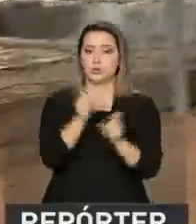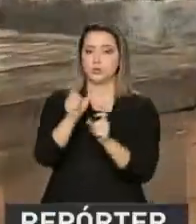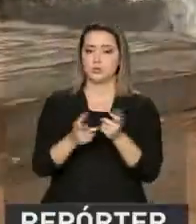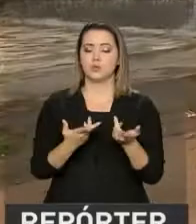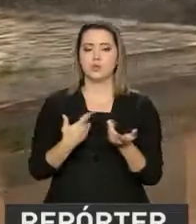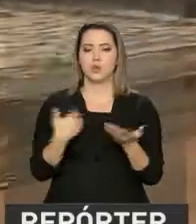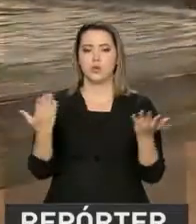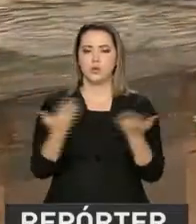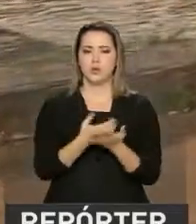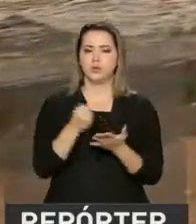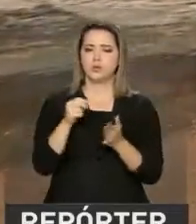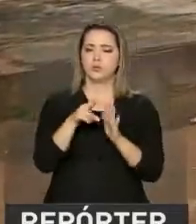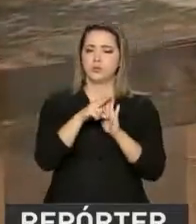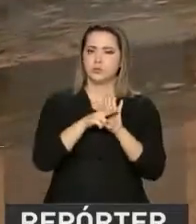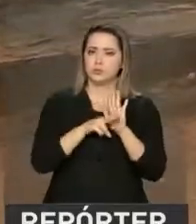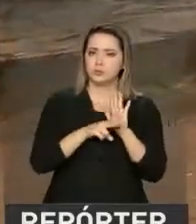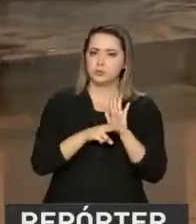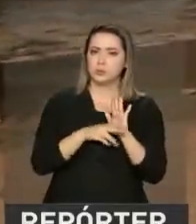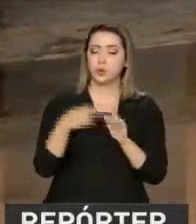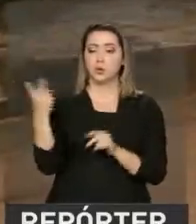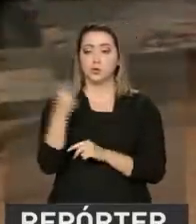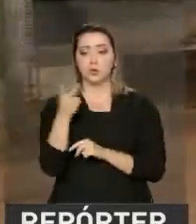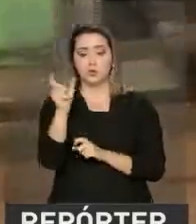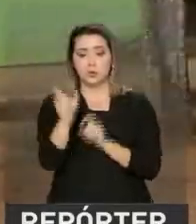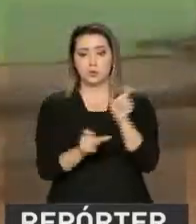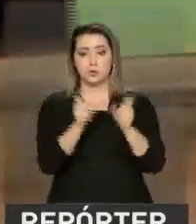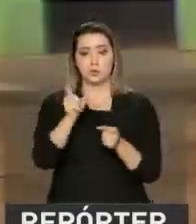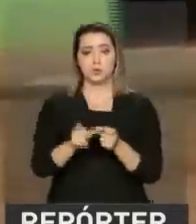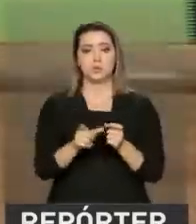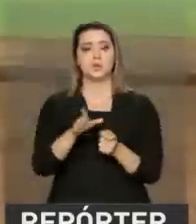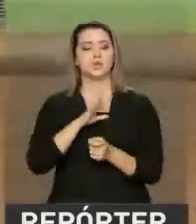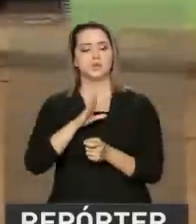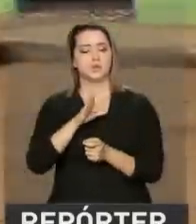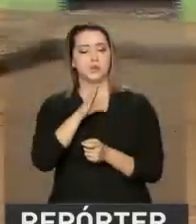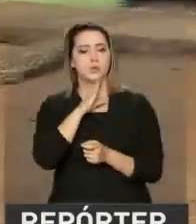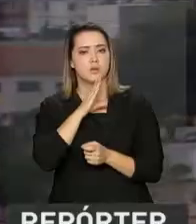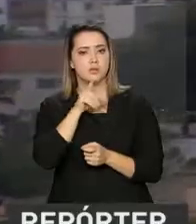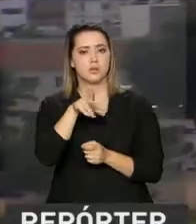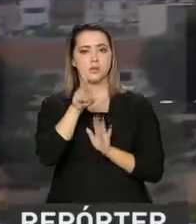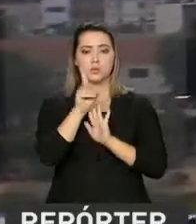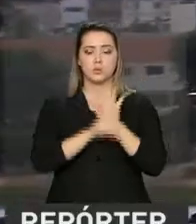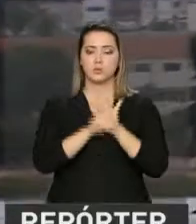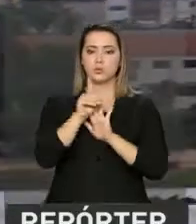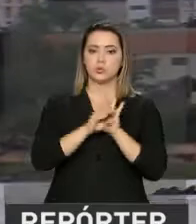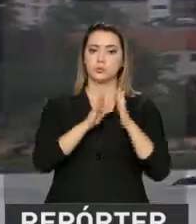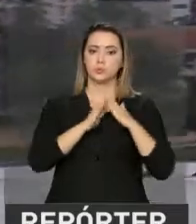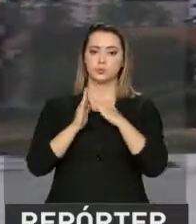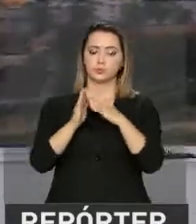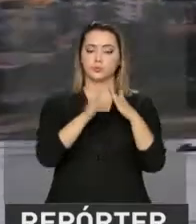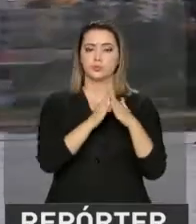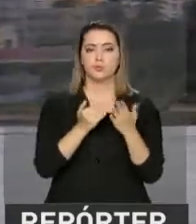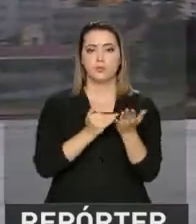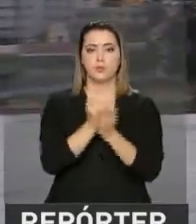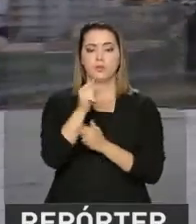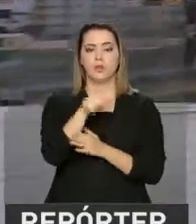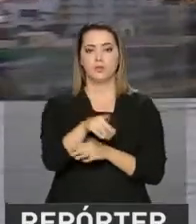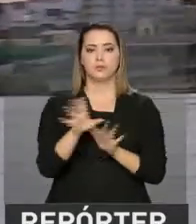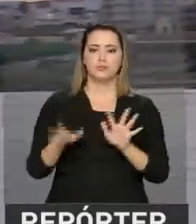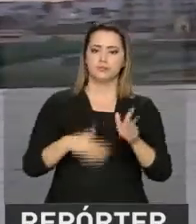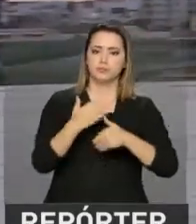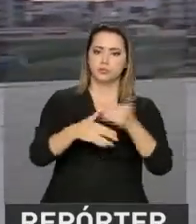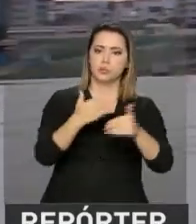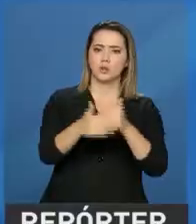regularização os dois proprietários terão direito reconhecido sobre seus imóveis a iniciativa deve aquecer o mercado